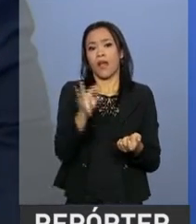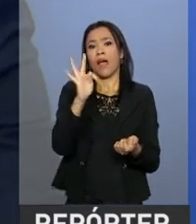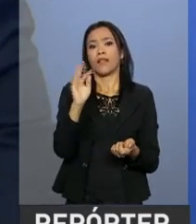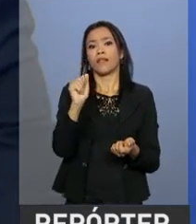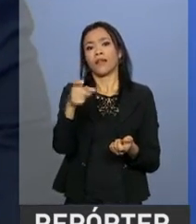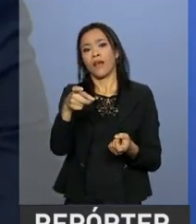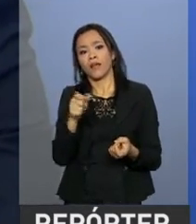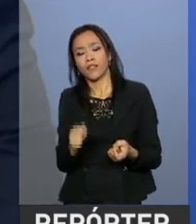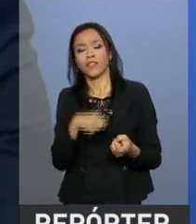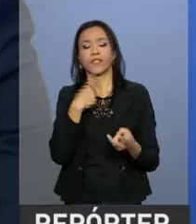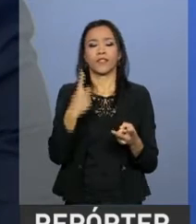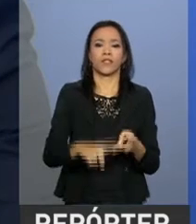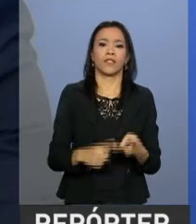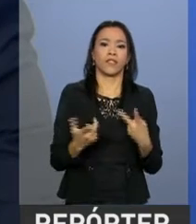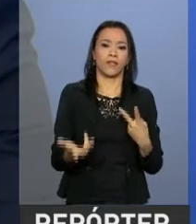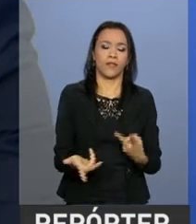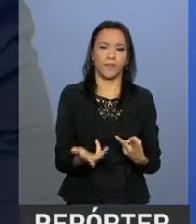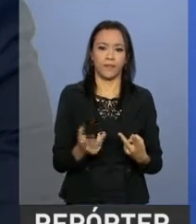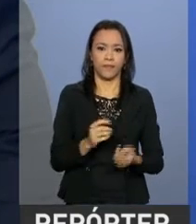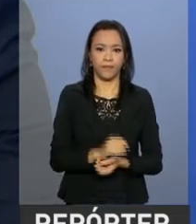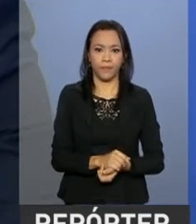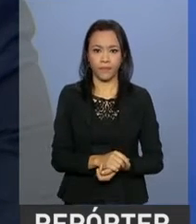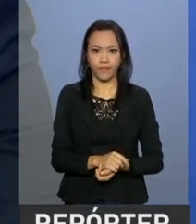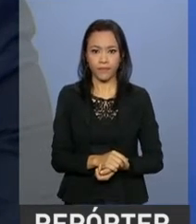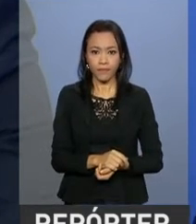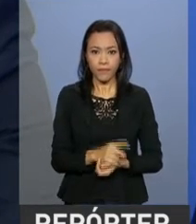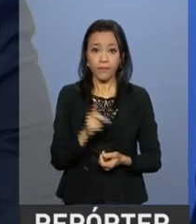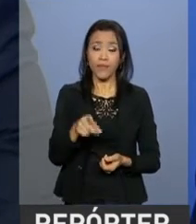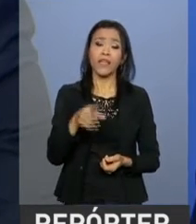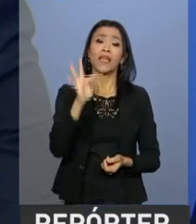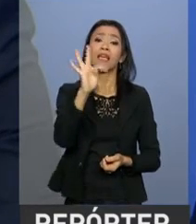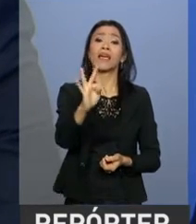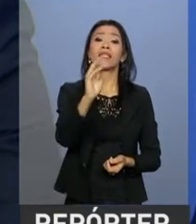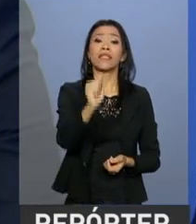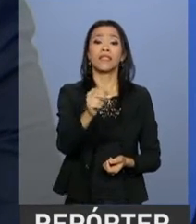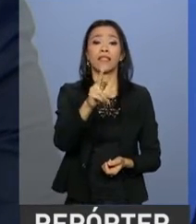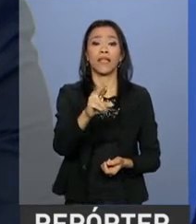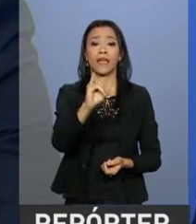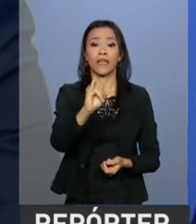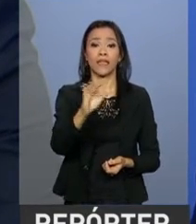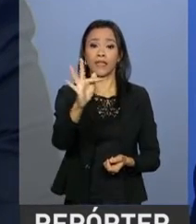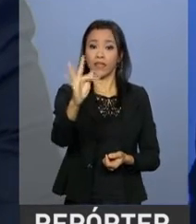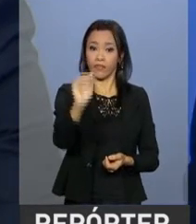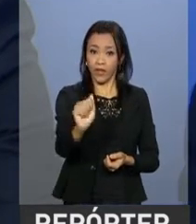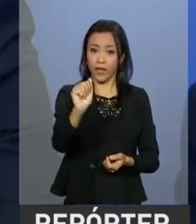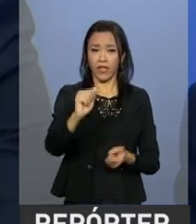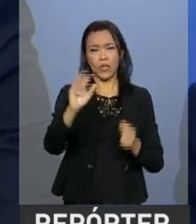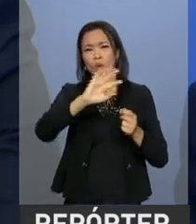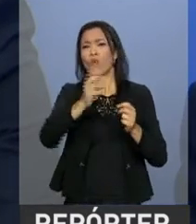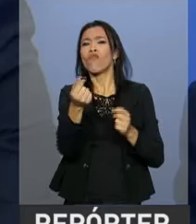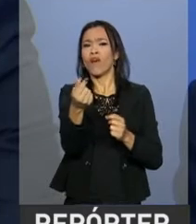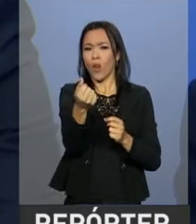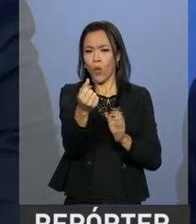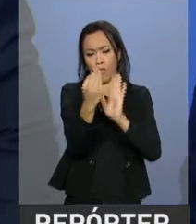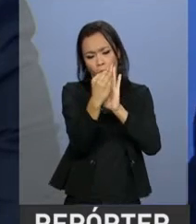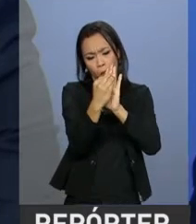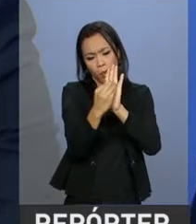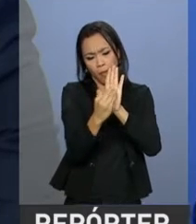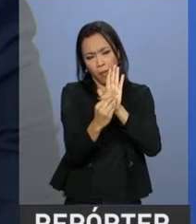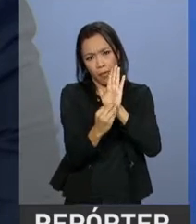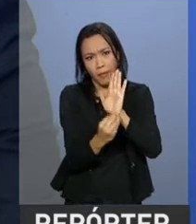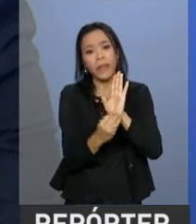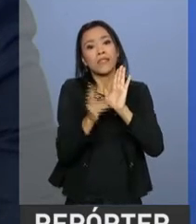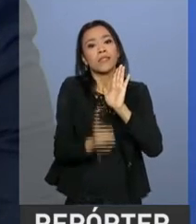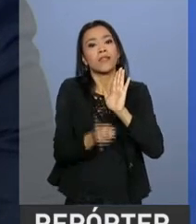taxas de retorno à as tarifas Elas serão definidas em função